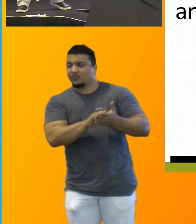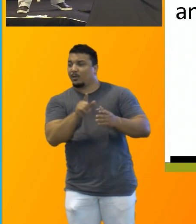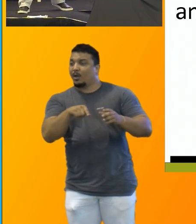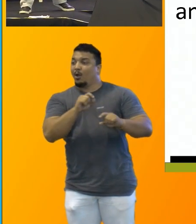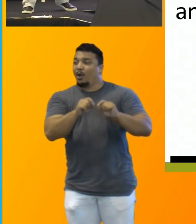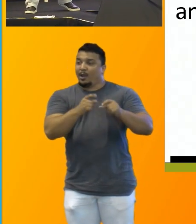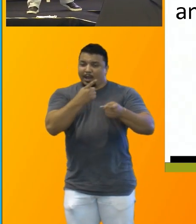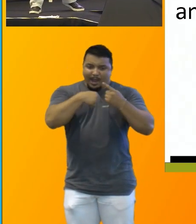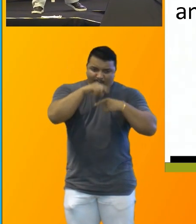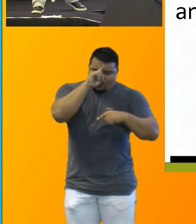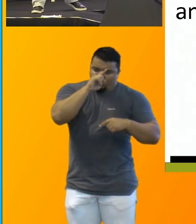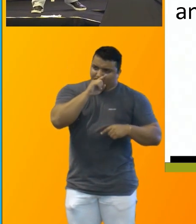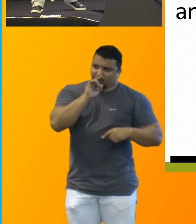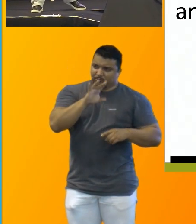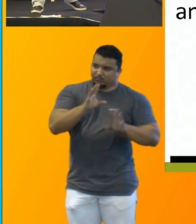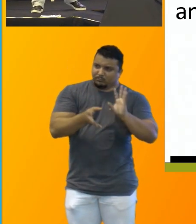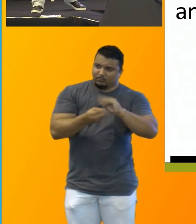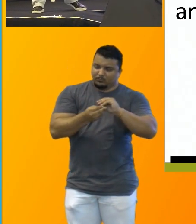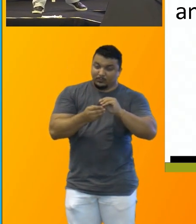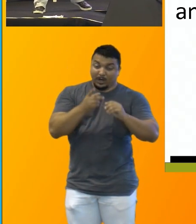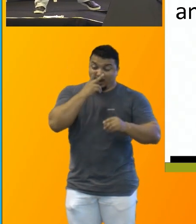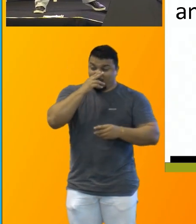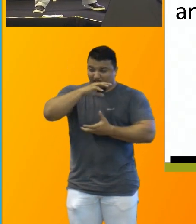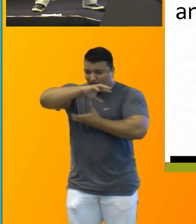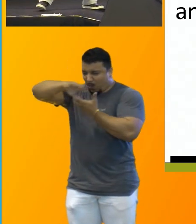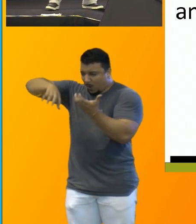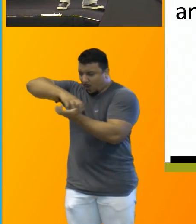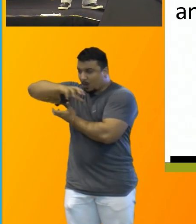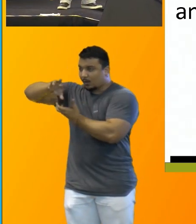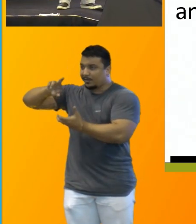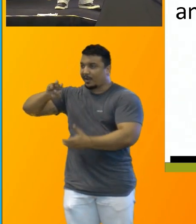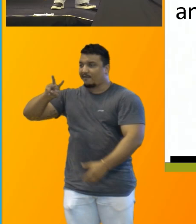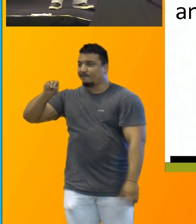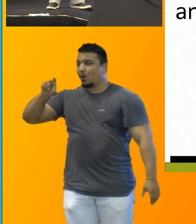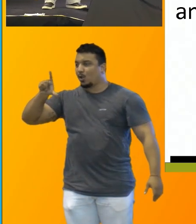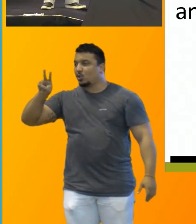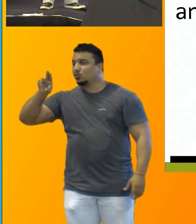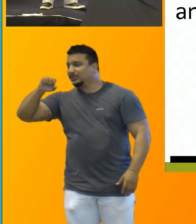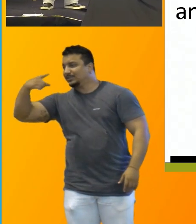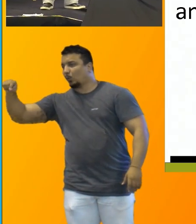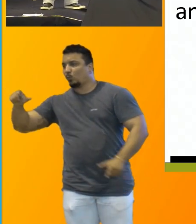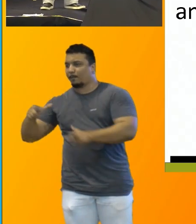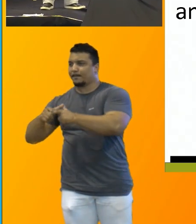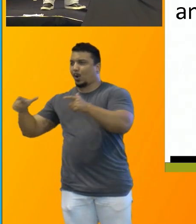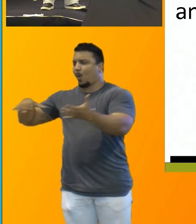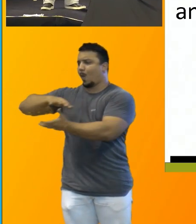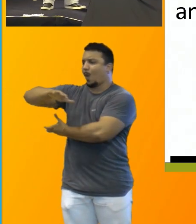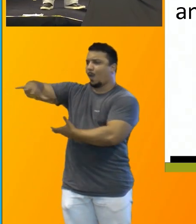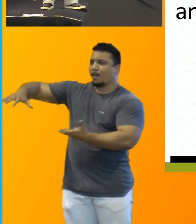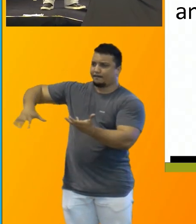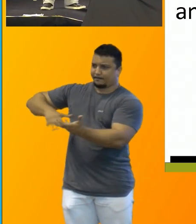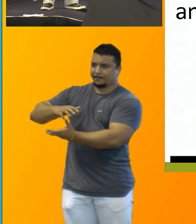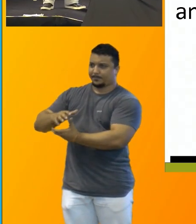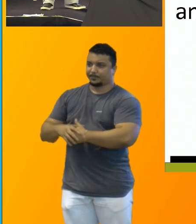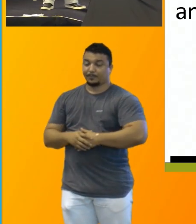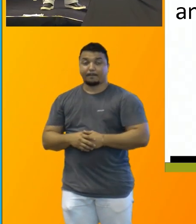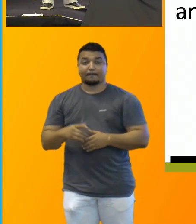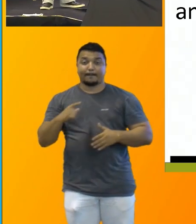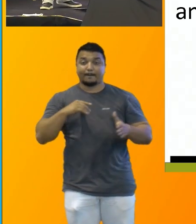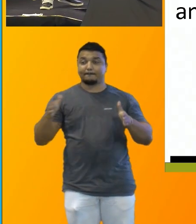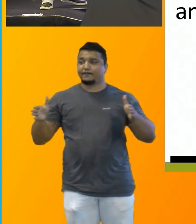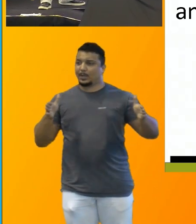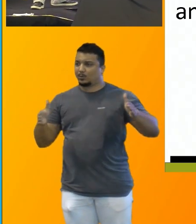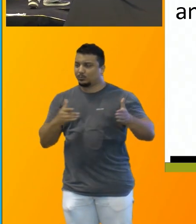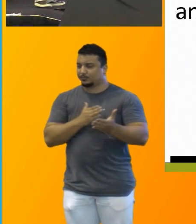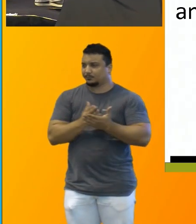uma revolta. Revolução é aquilo que muda a estrutura. Durante o período